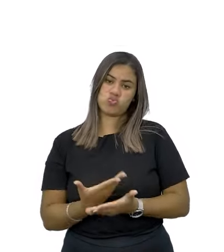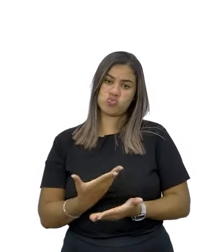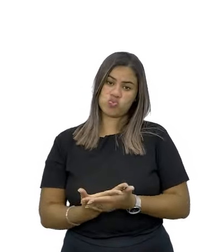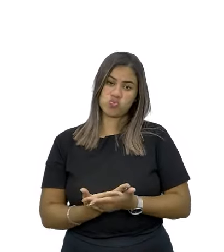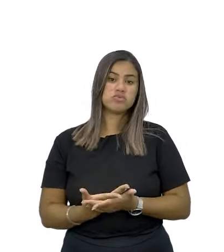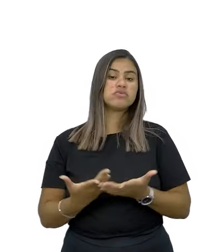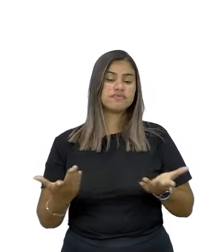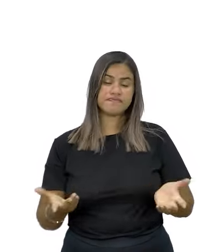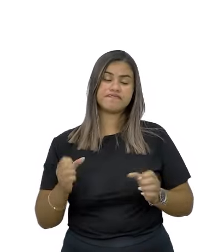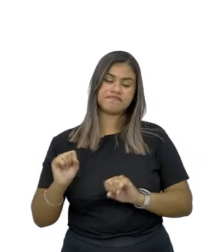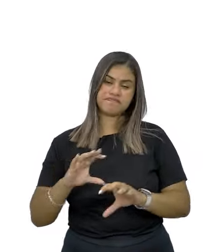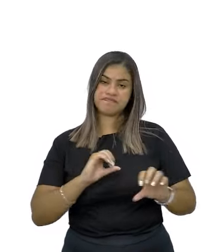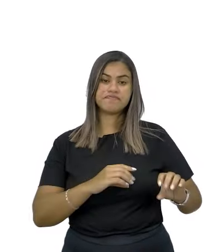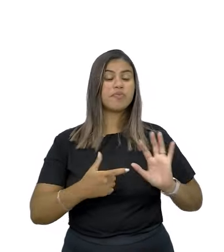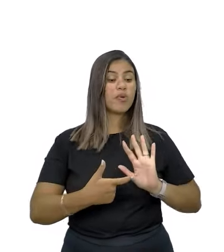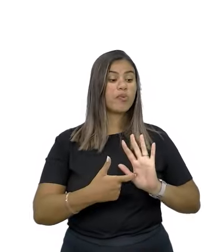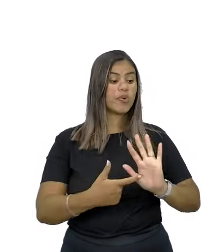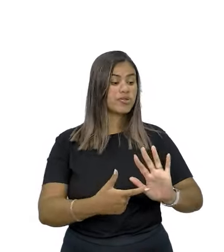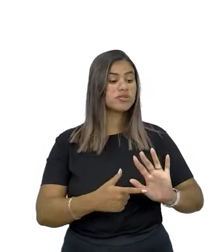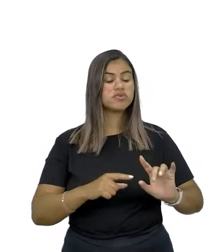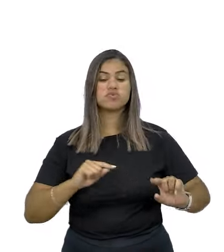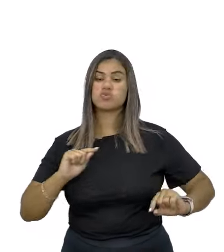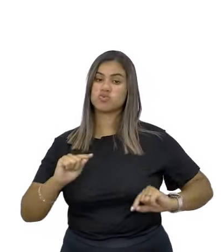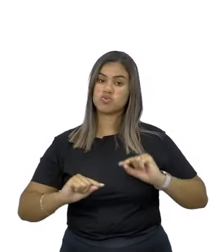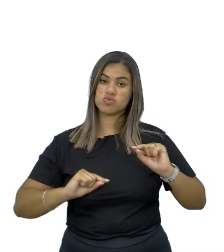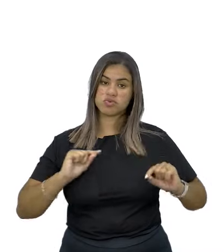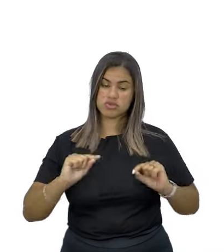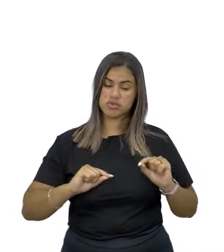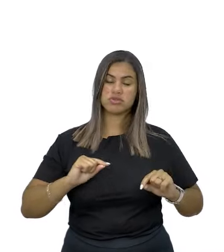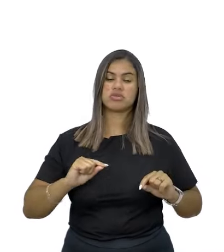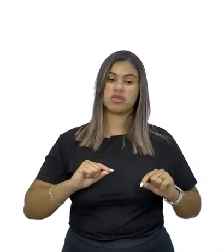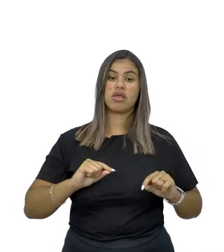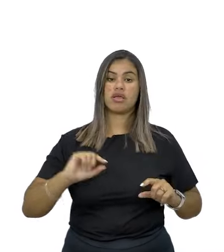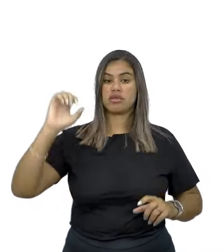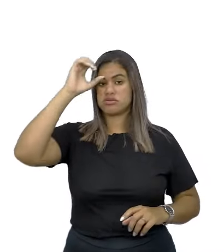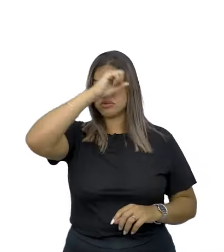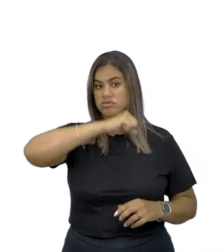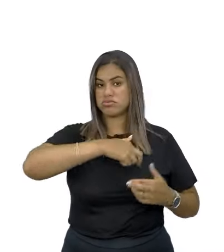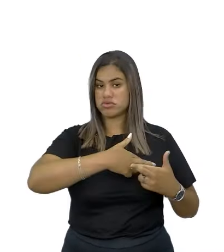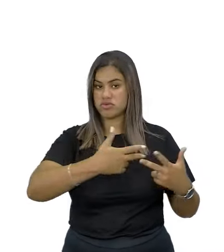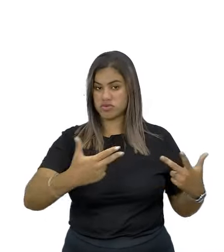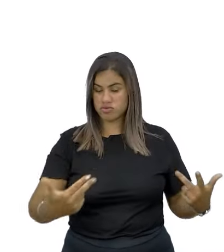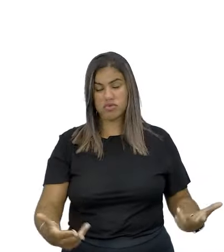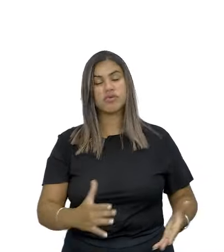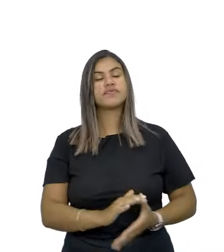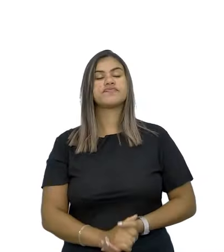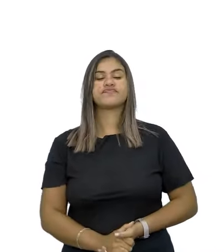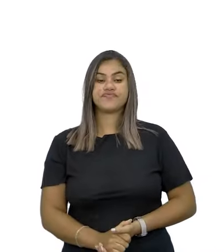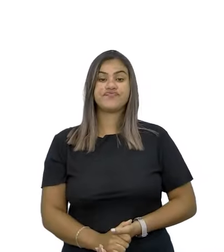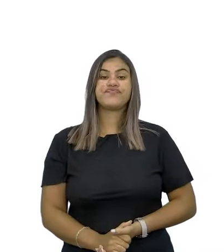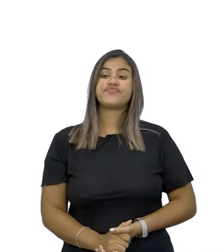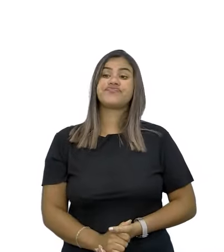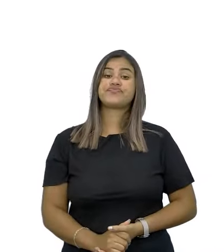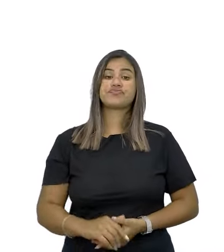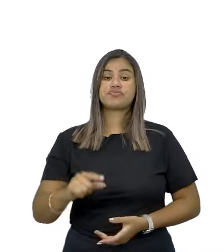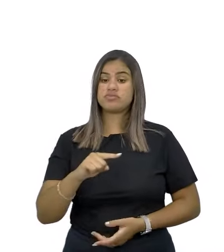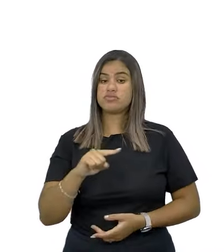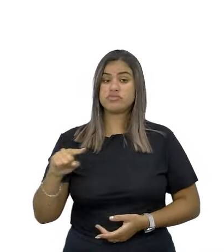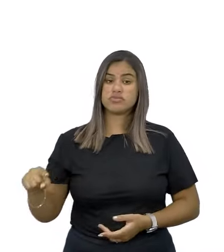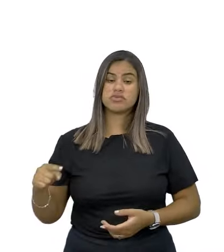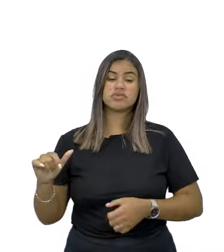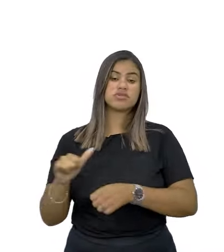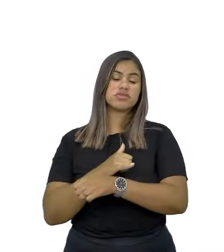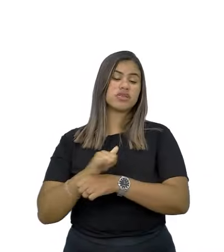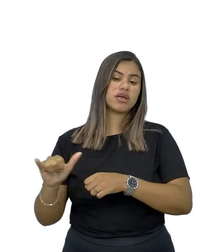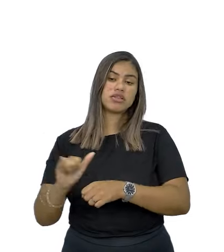né? Mostrando quais foram os objetos do conhecimento ali utilizados, quais foram as